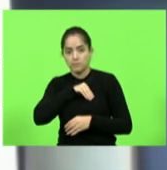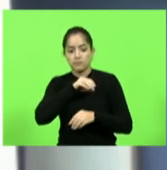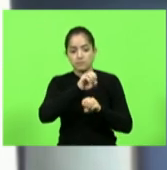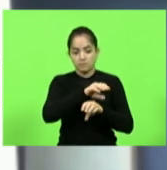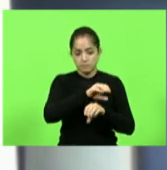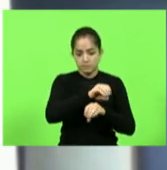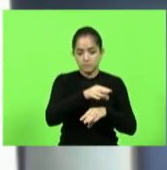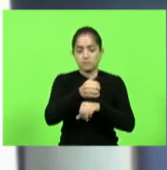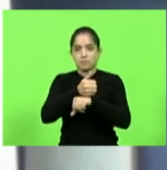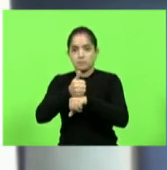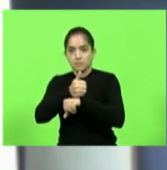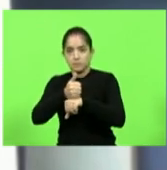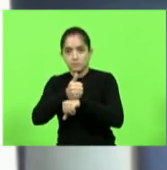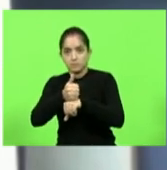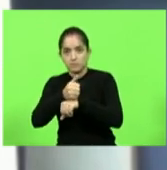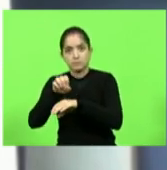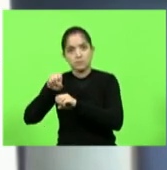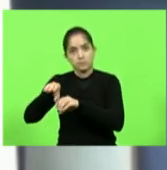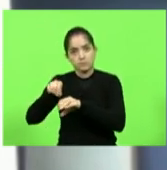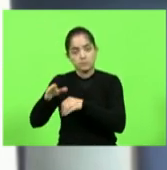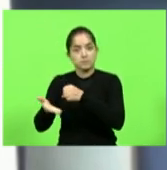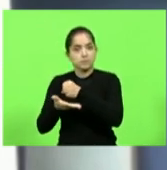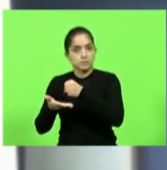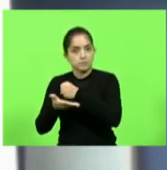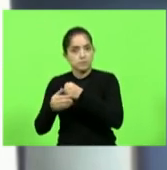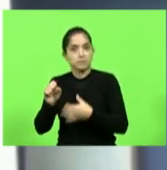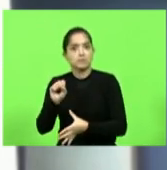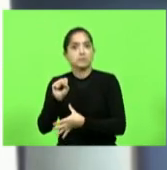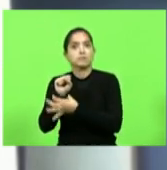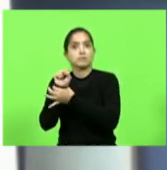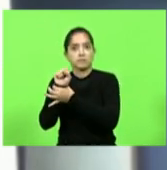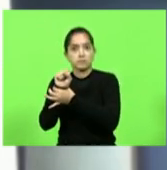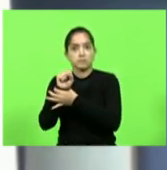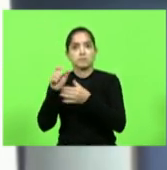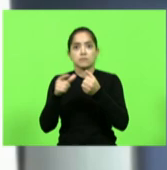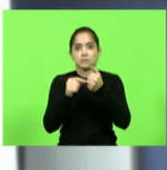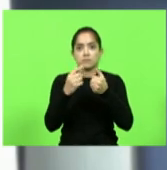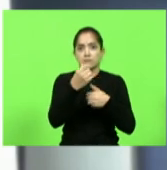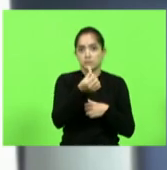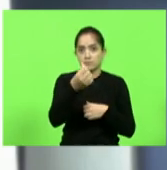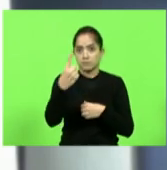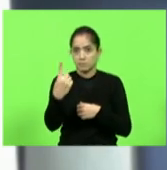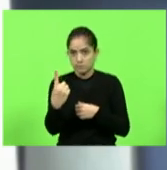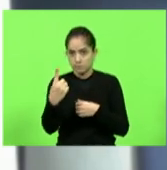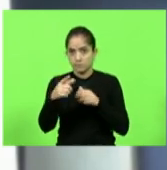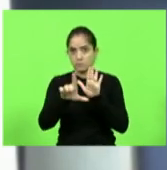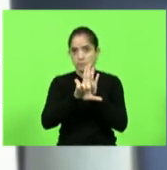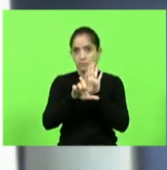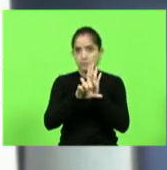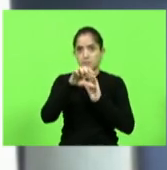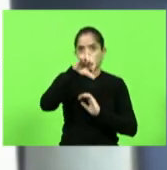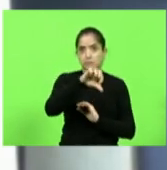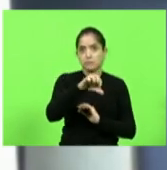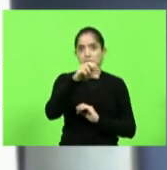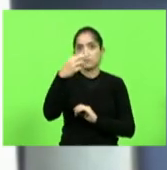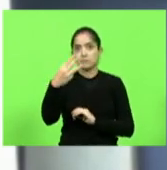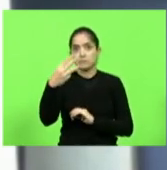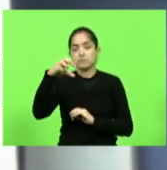educação básica? Ela é garantida pelo artigo 61 da Lei 9394, a nossa